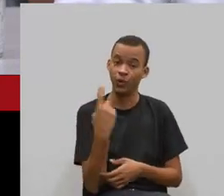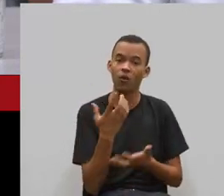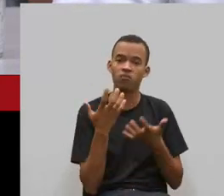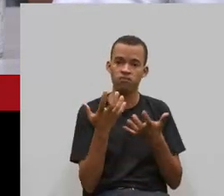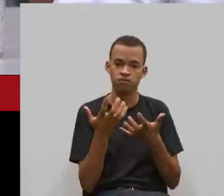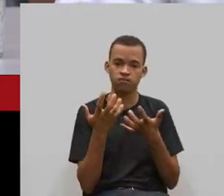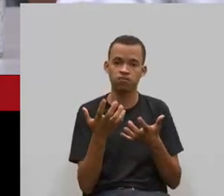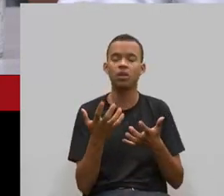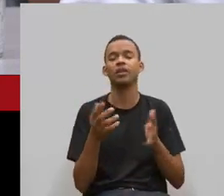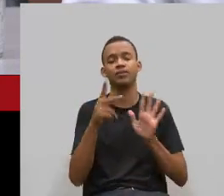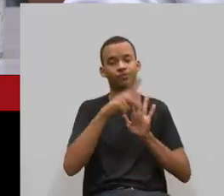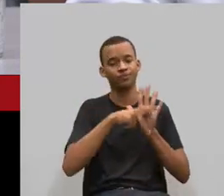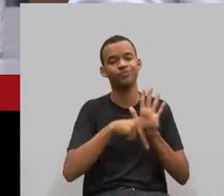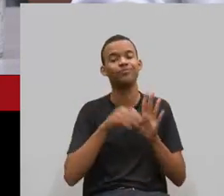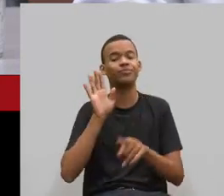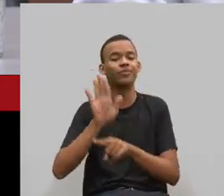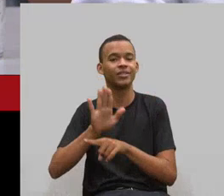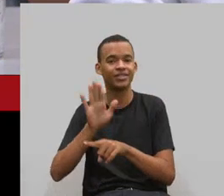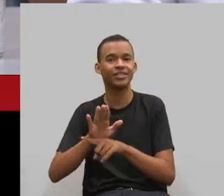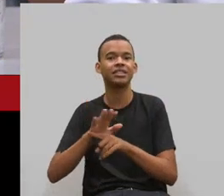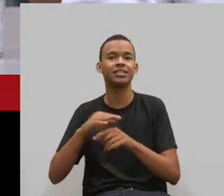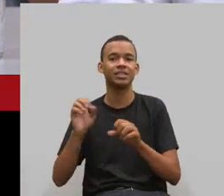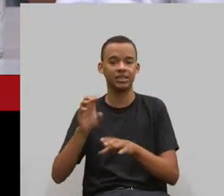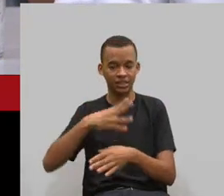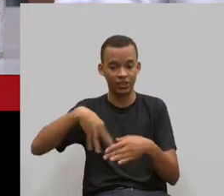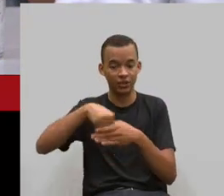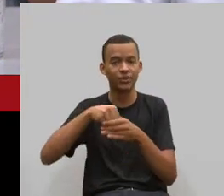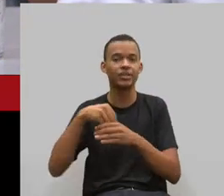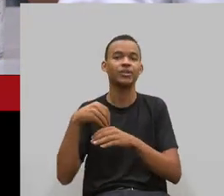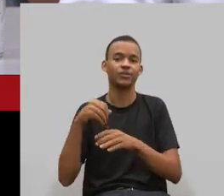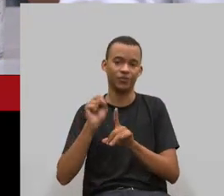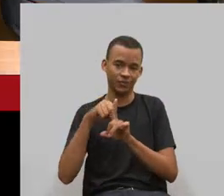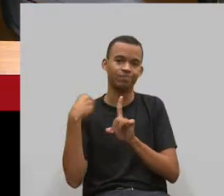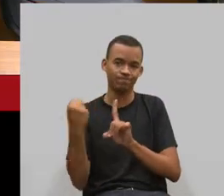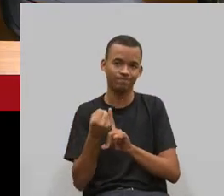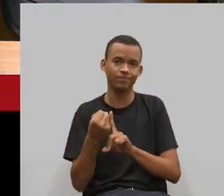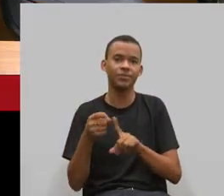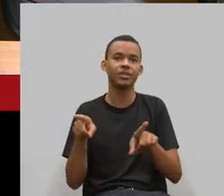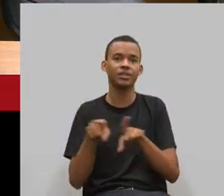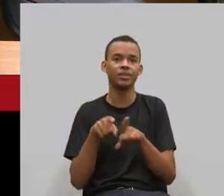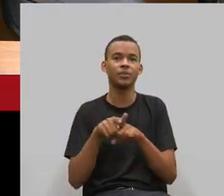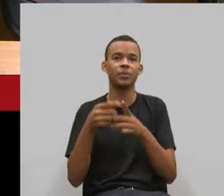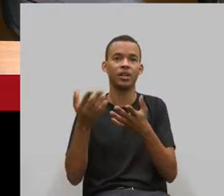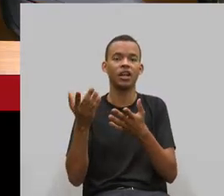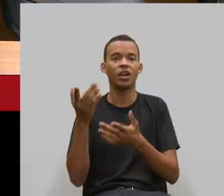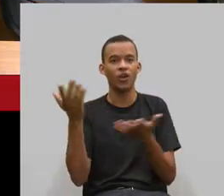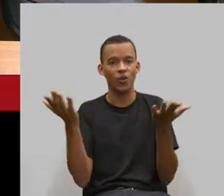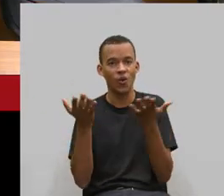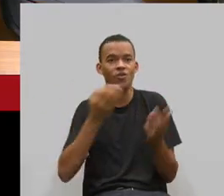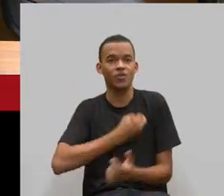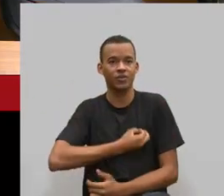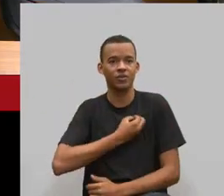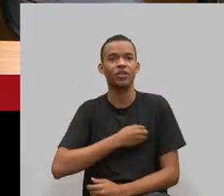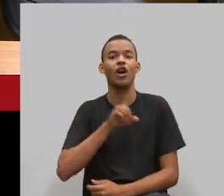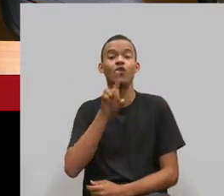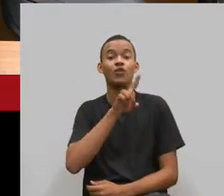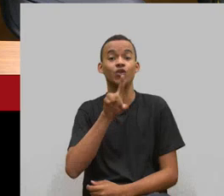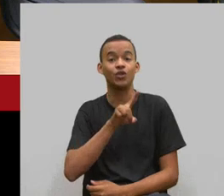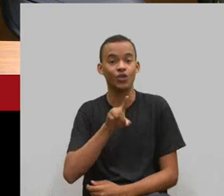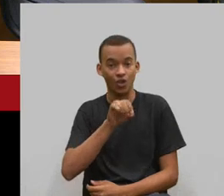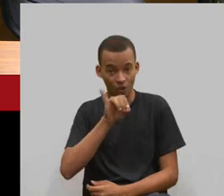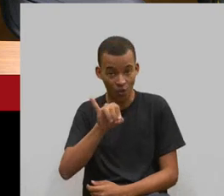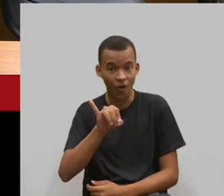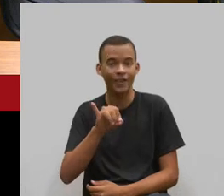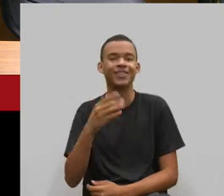presença do nosso amigo zoi que tá aqui nessa tarde que também é deficiente e uma pessoa que supera aí né zoi no dia a dia todos os